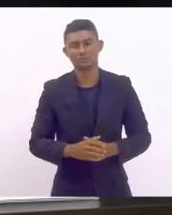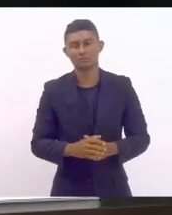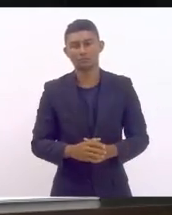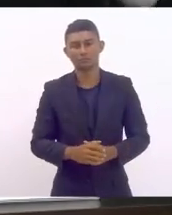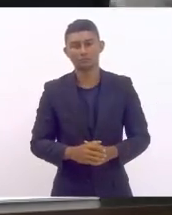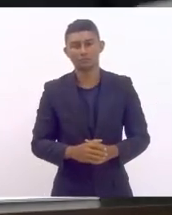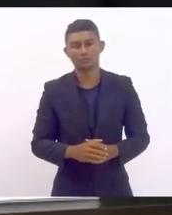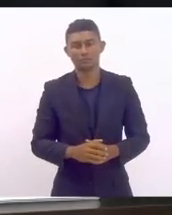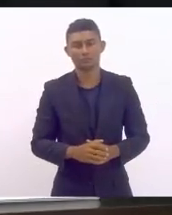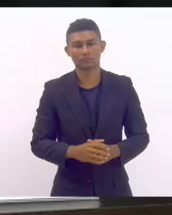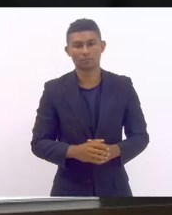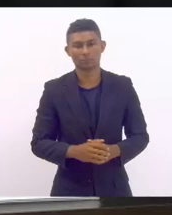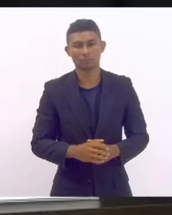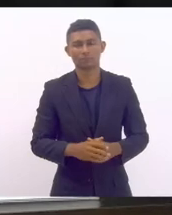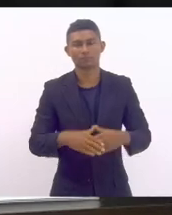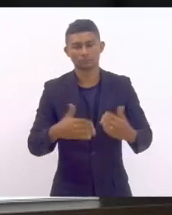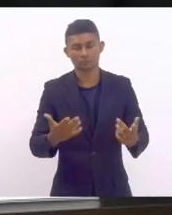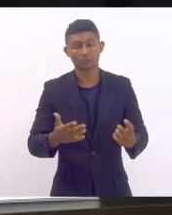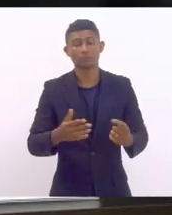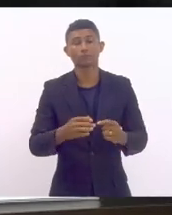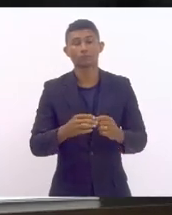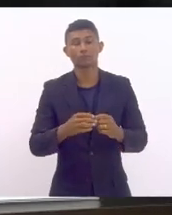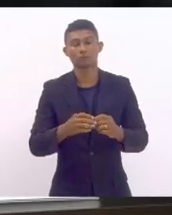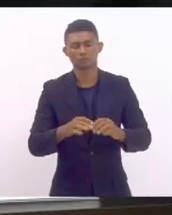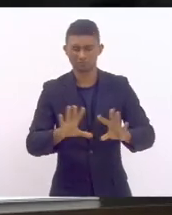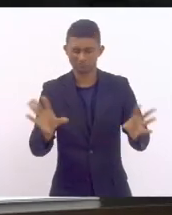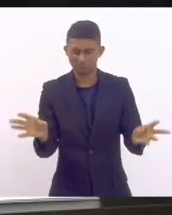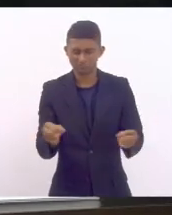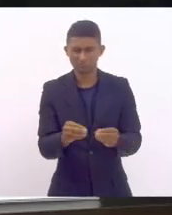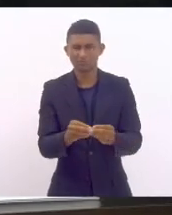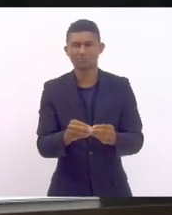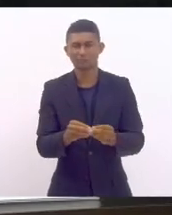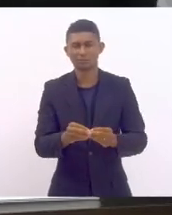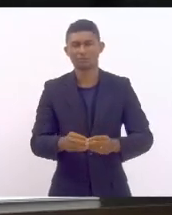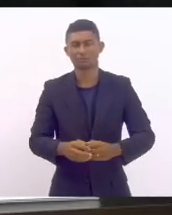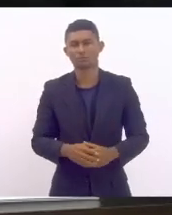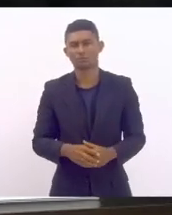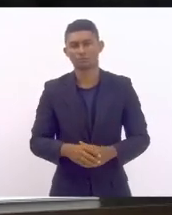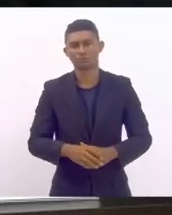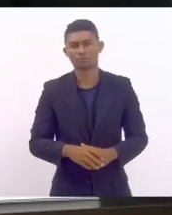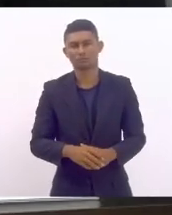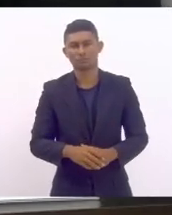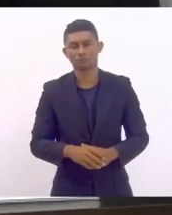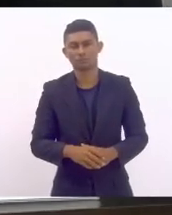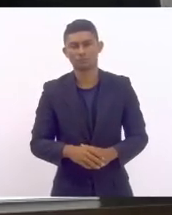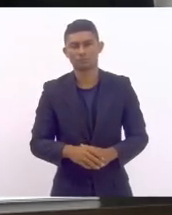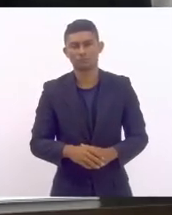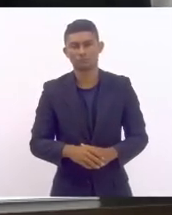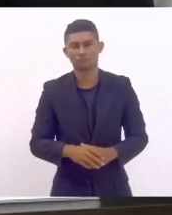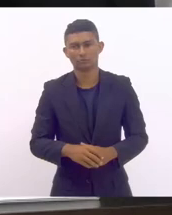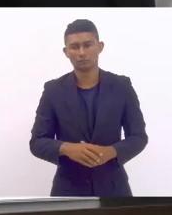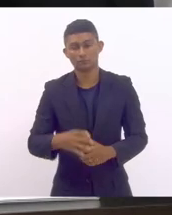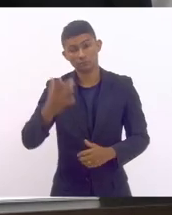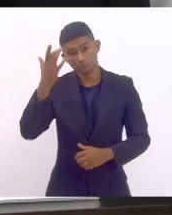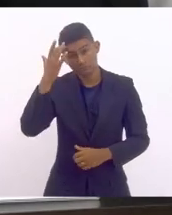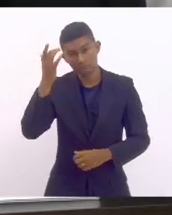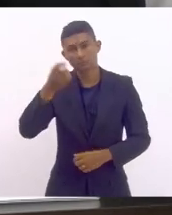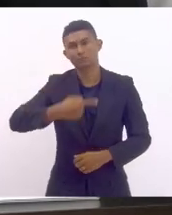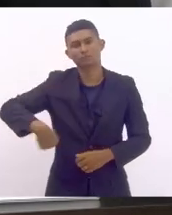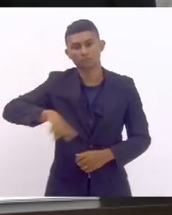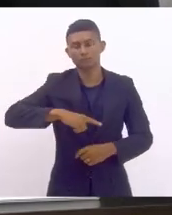e de uma forma bastante objetiva é deputado eu acredito que nós